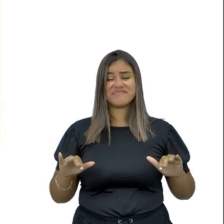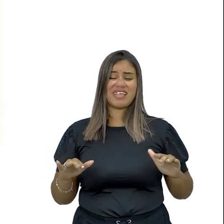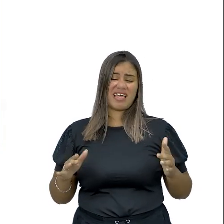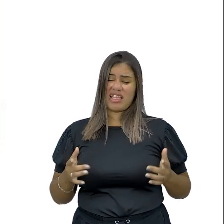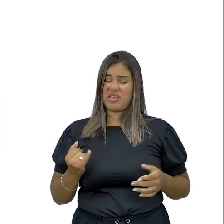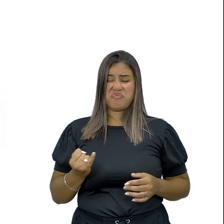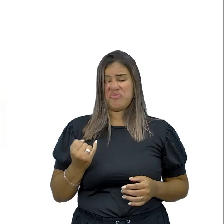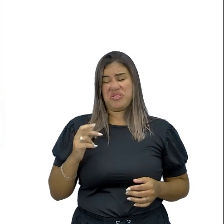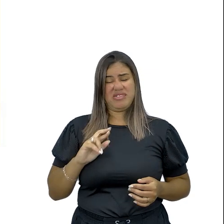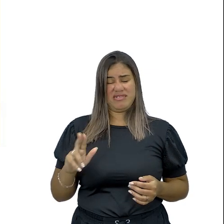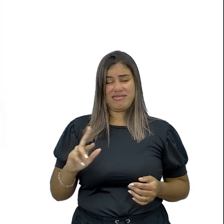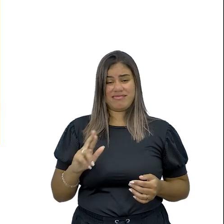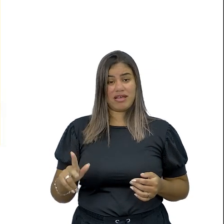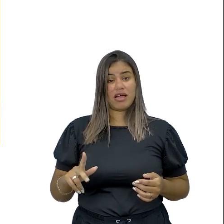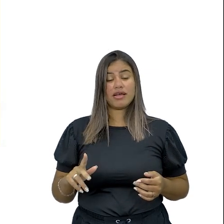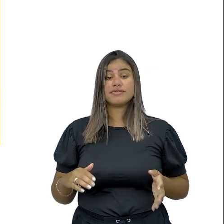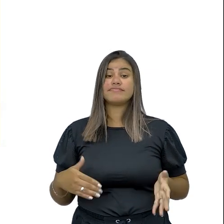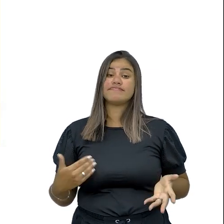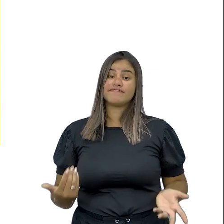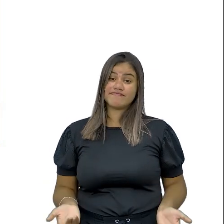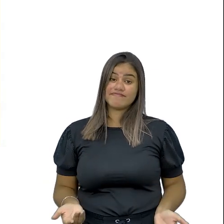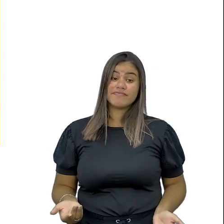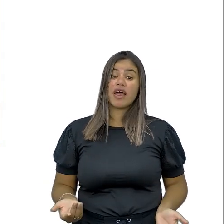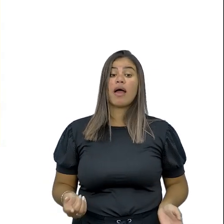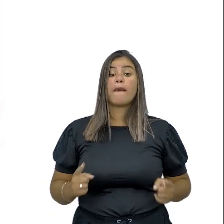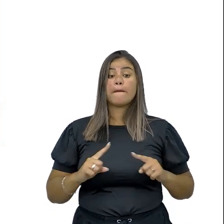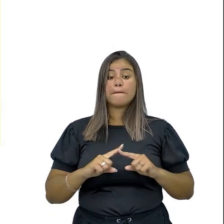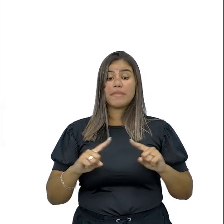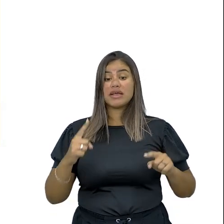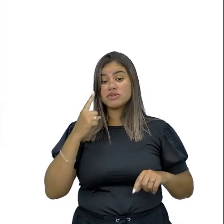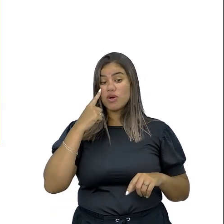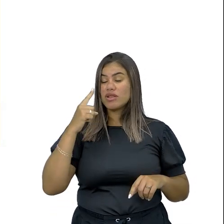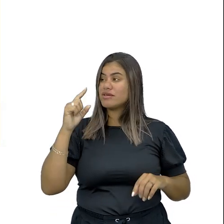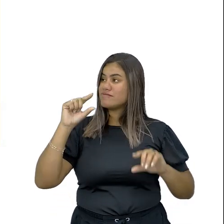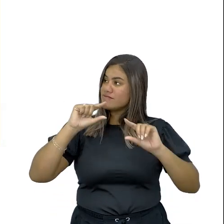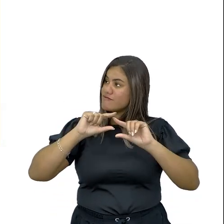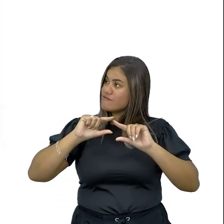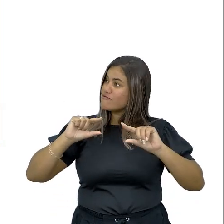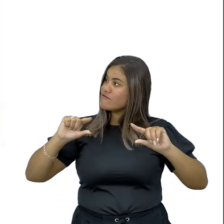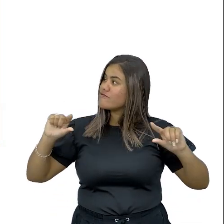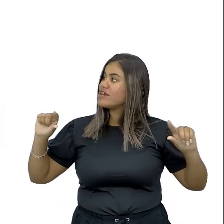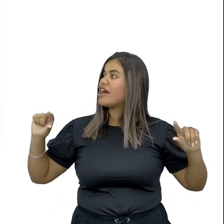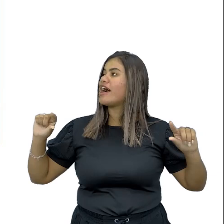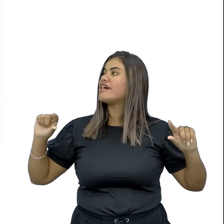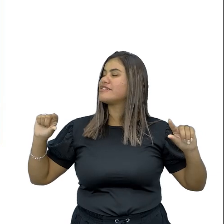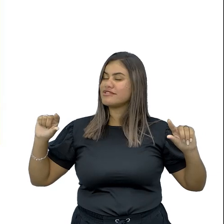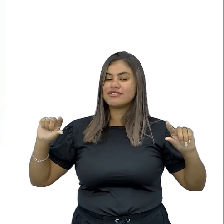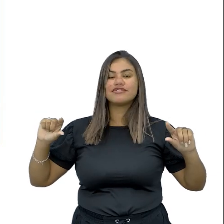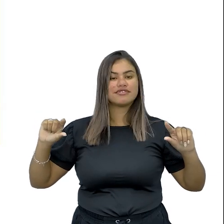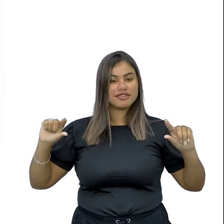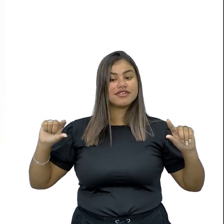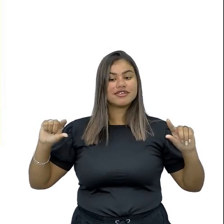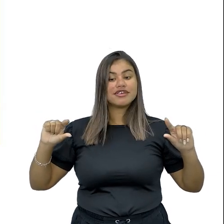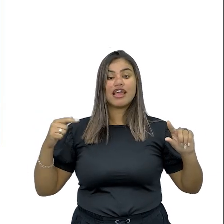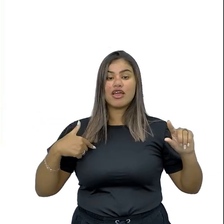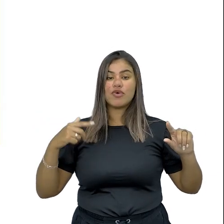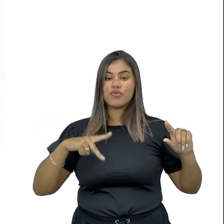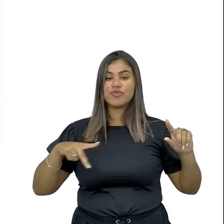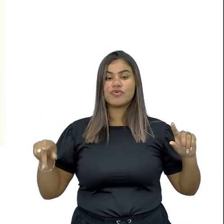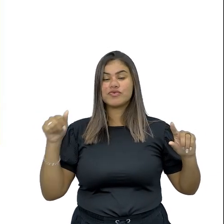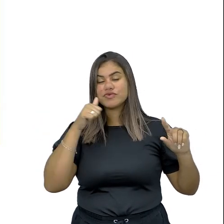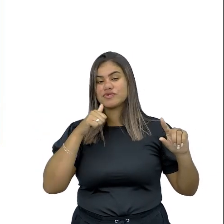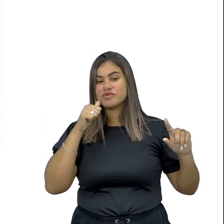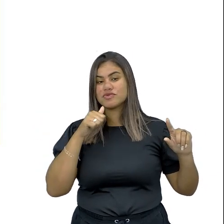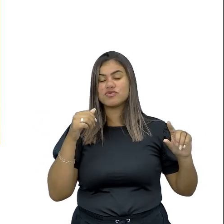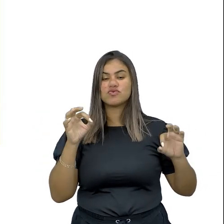muita importância. Logo, eu achei que esse trecho, assim como a professora Rosana, que nós estávamos trabalhando junto na elaboração